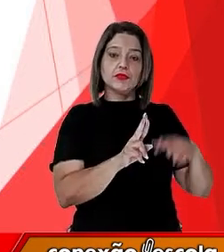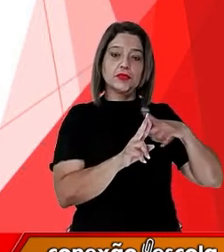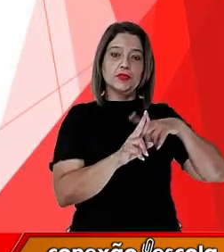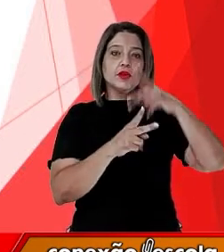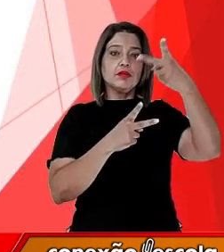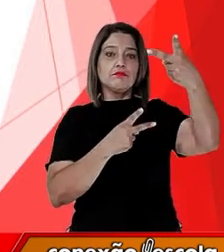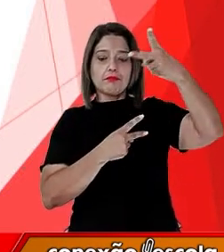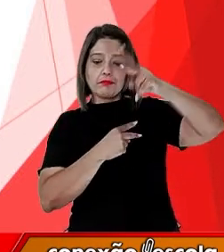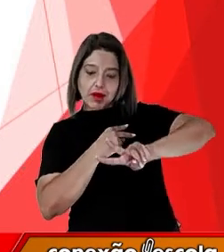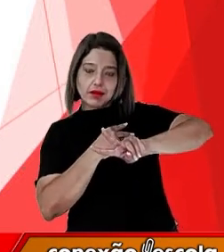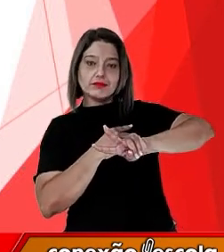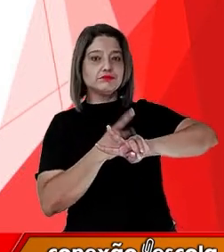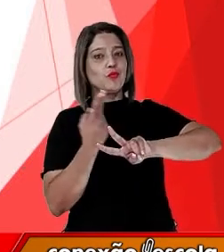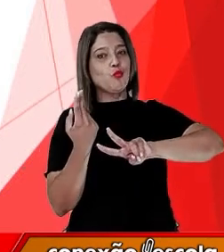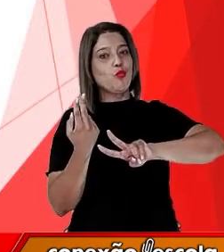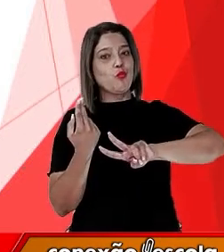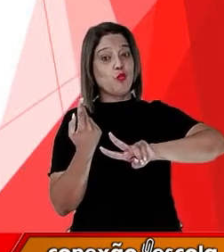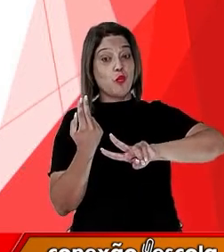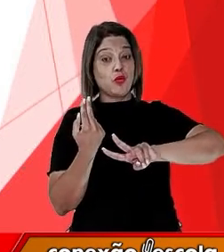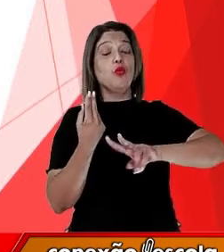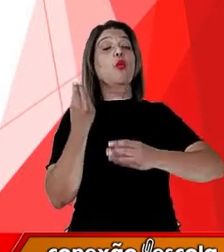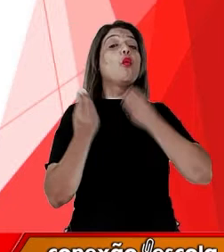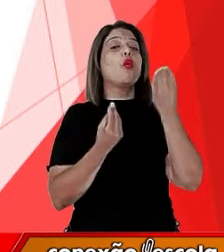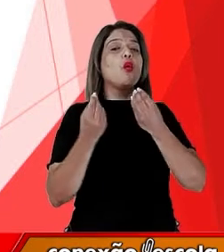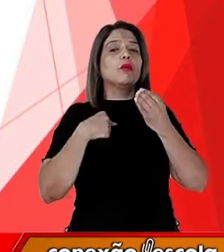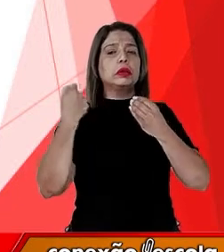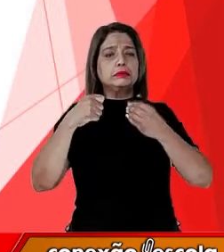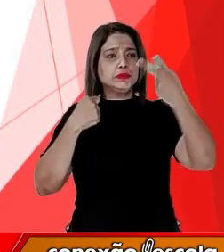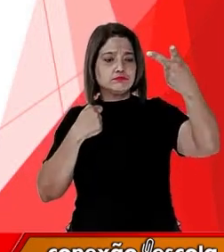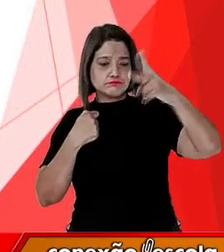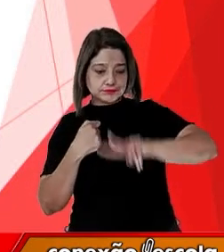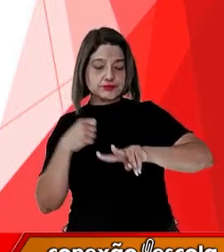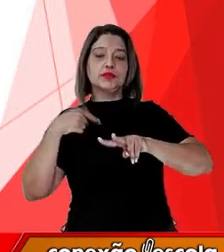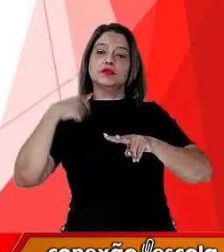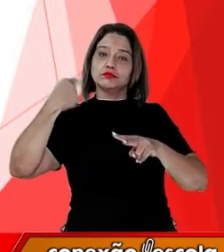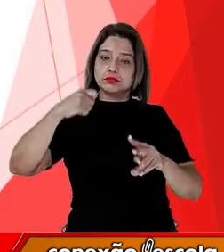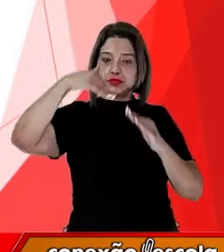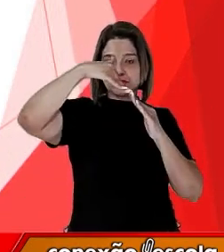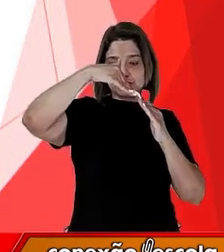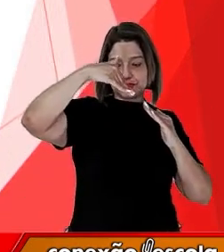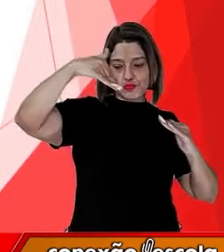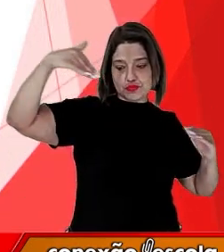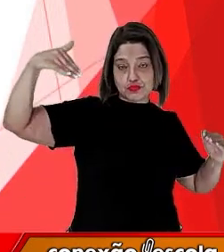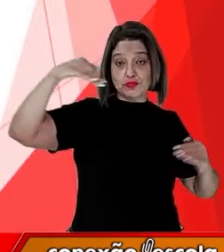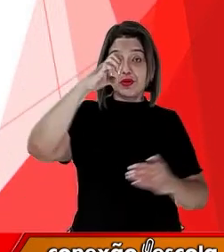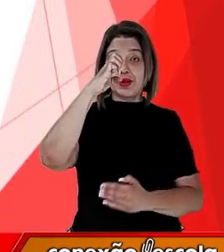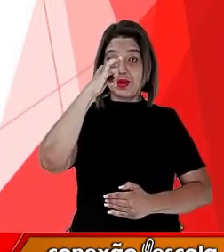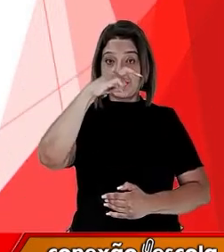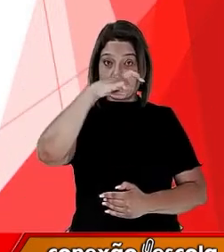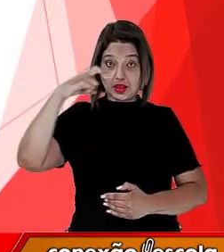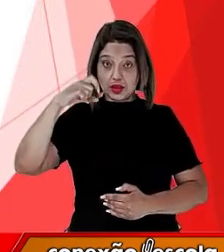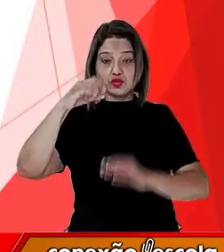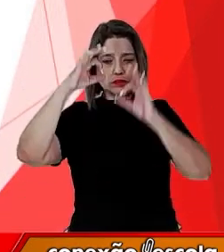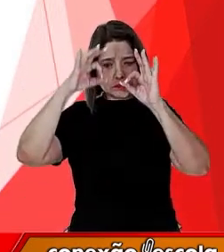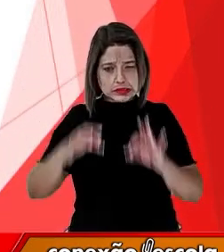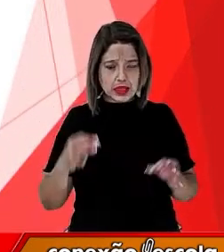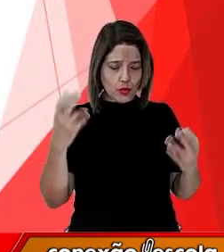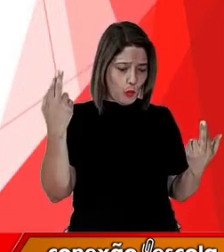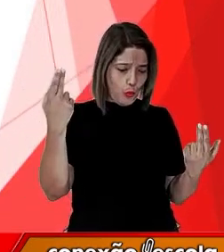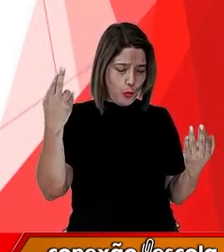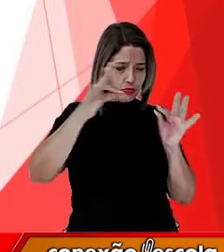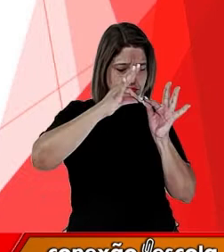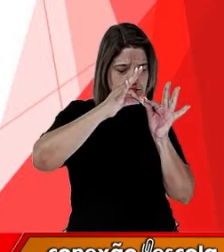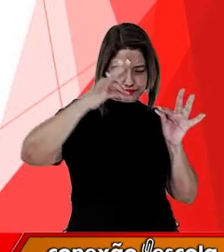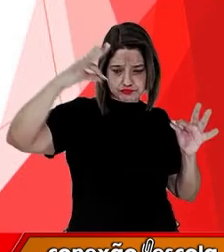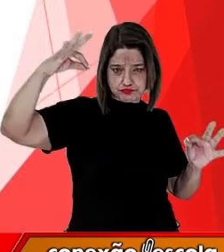aqui. Para eu ter reflexão, eu preciso de um eixo de simetria. Cada ponto